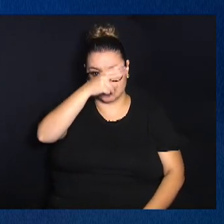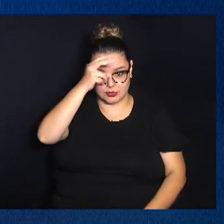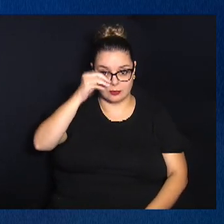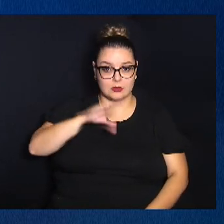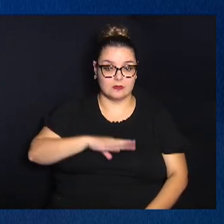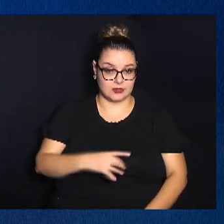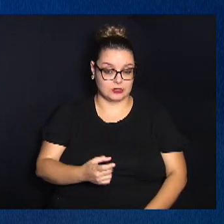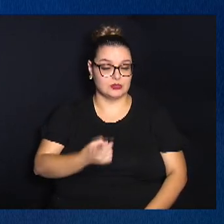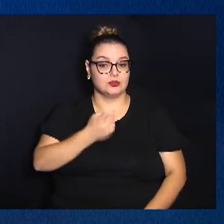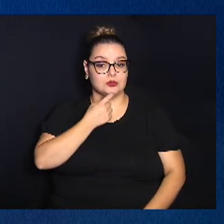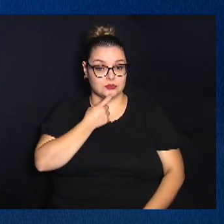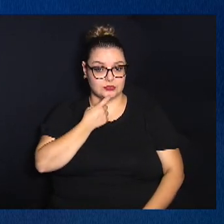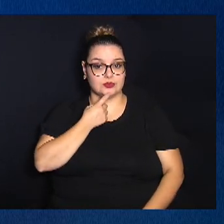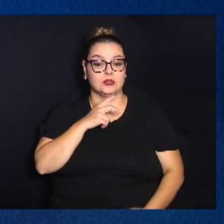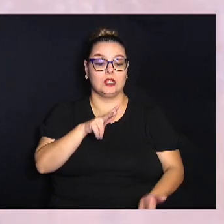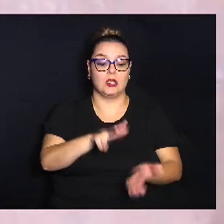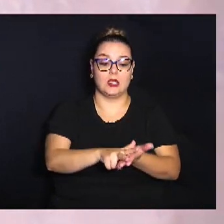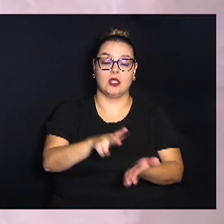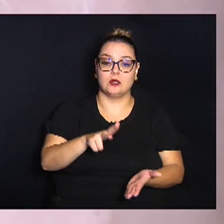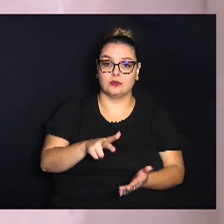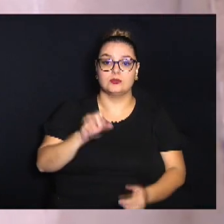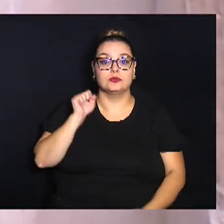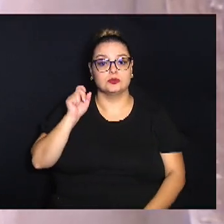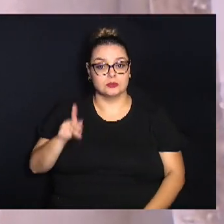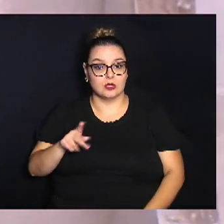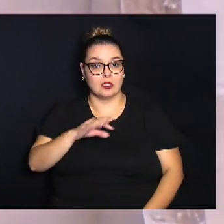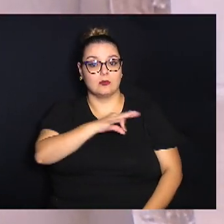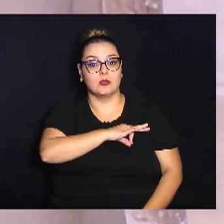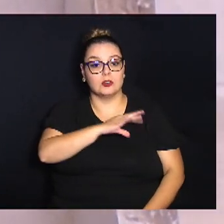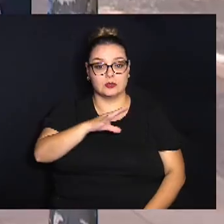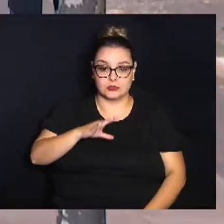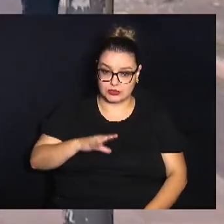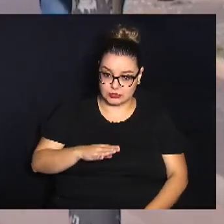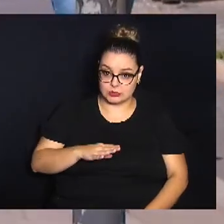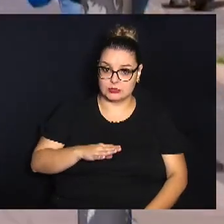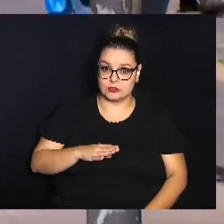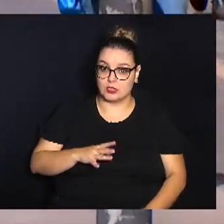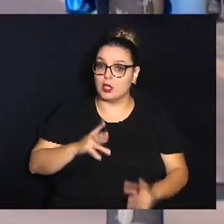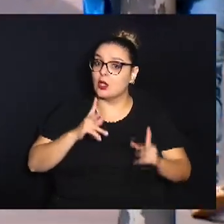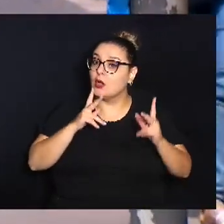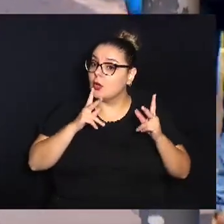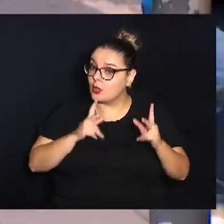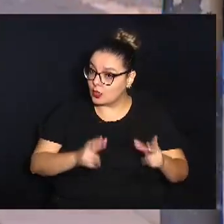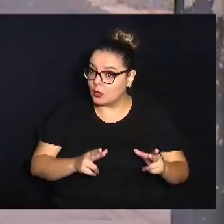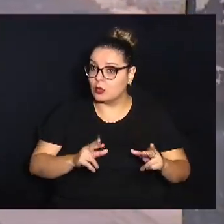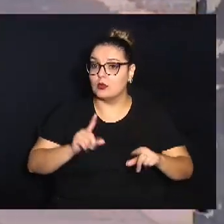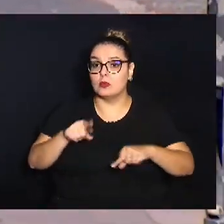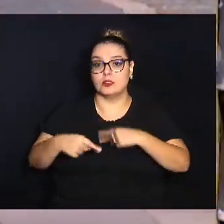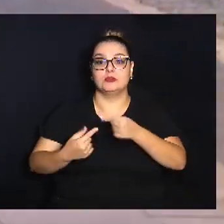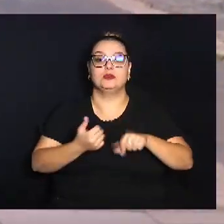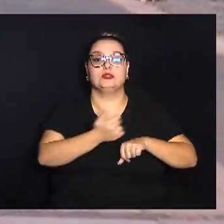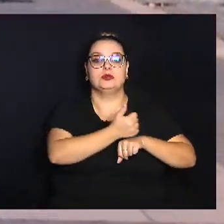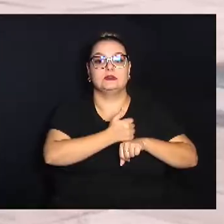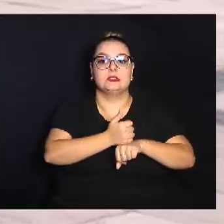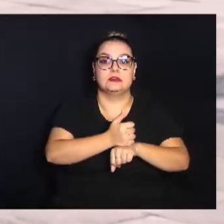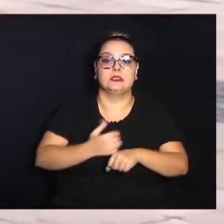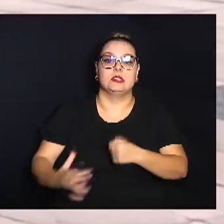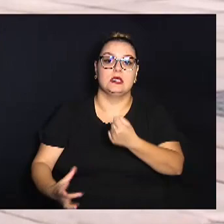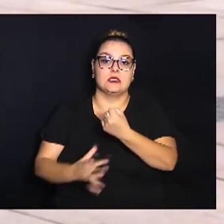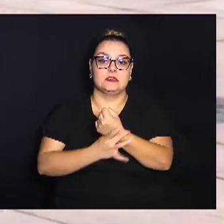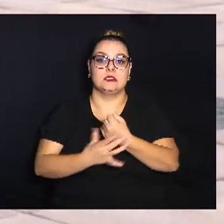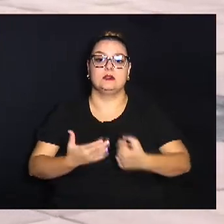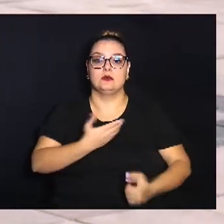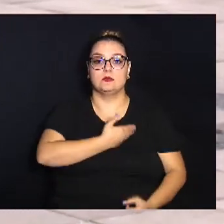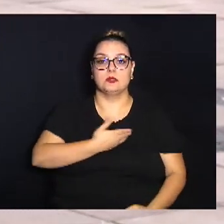Campinas que regulamente a aposentadoria dos guardas municipais nas mesmas condições das demais carreiras da segurança pública.